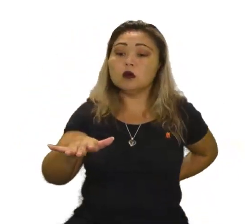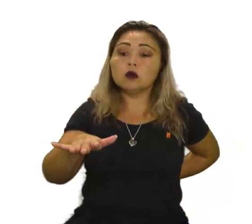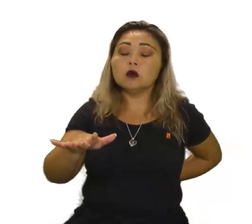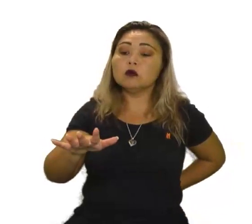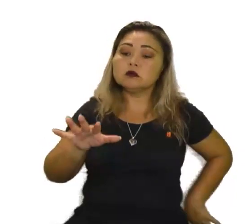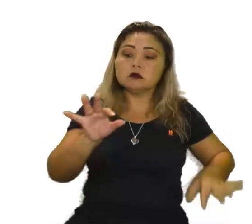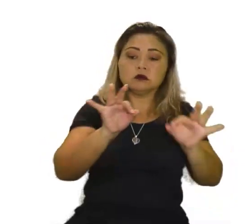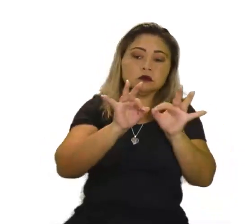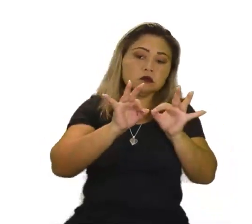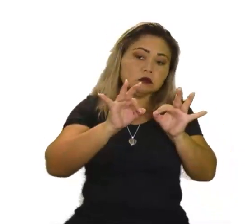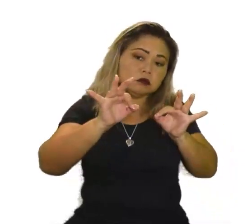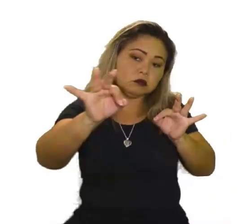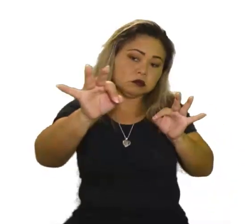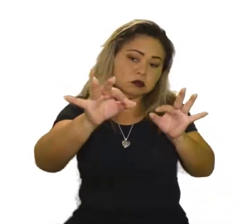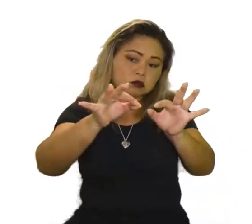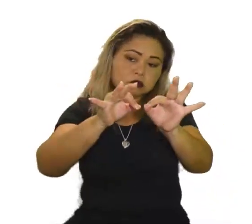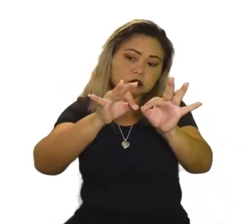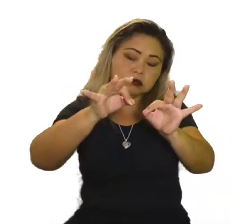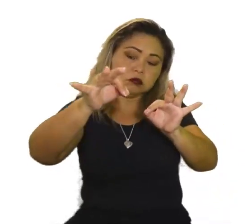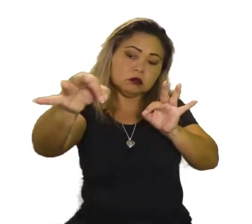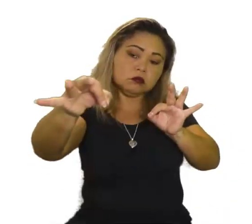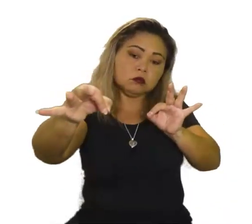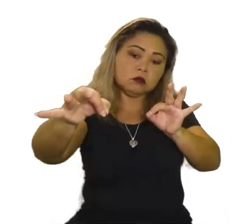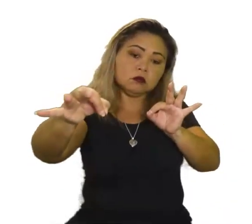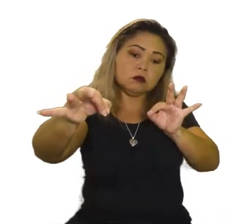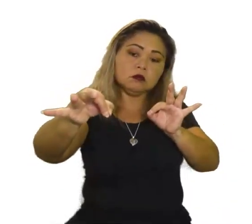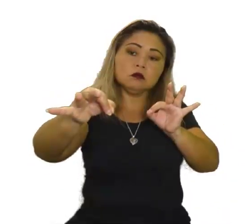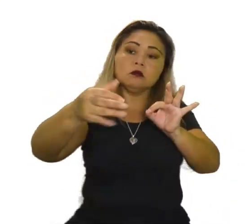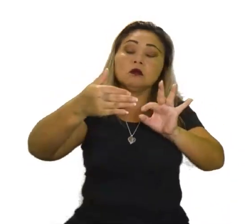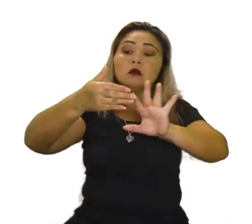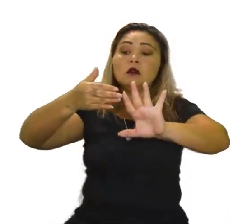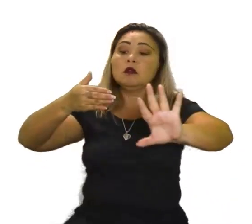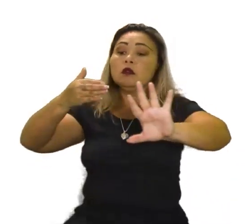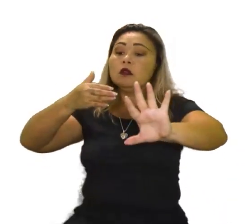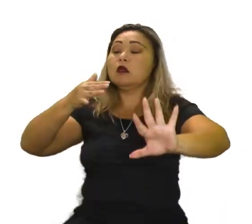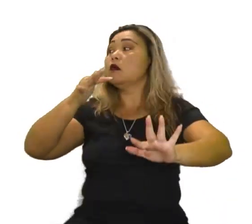num raio de ação das produções florais.